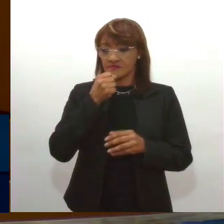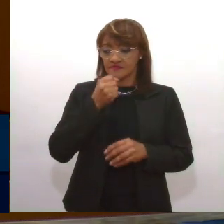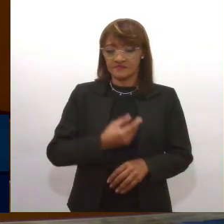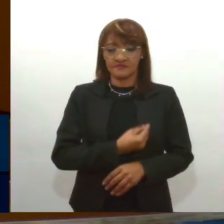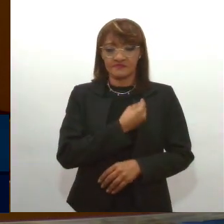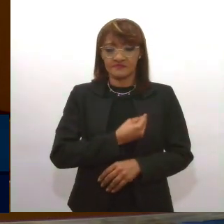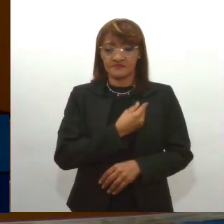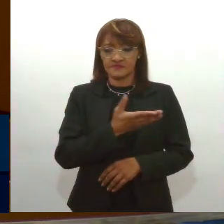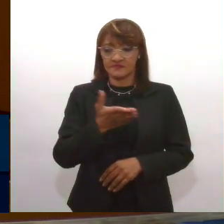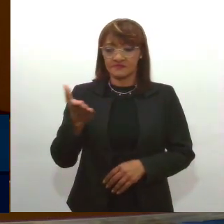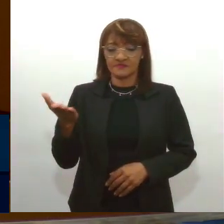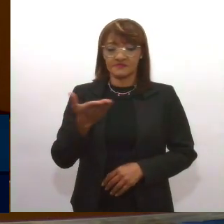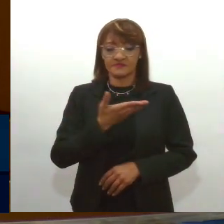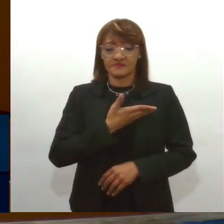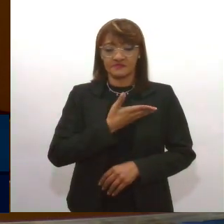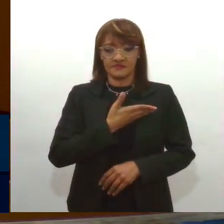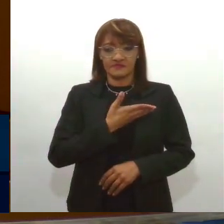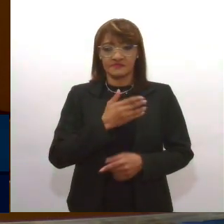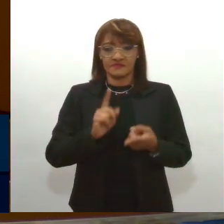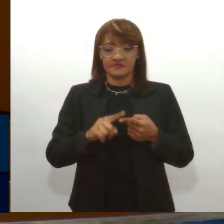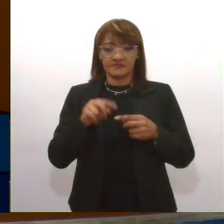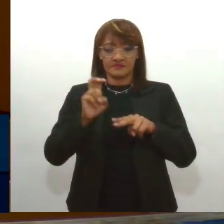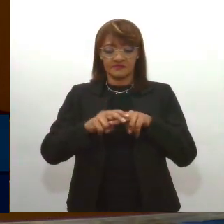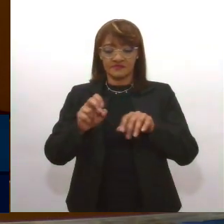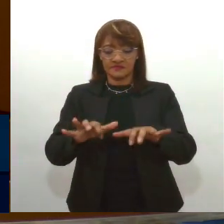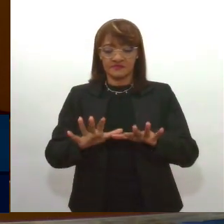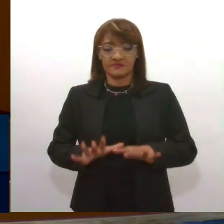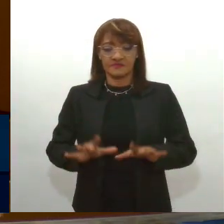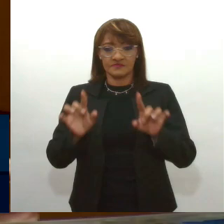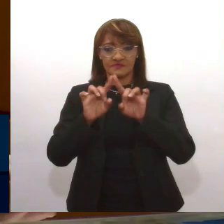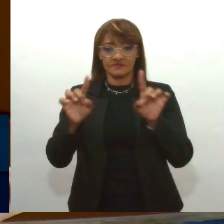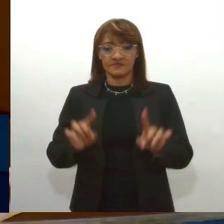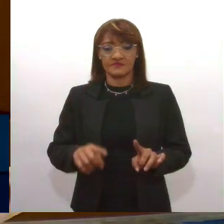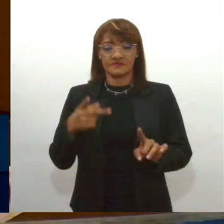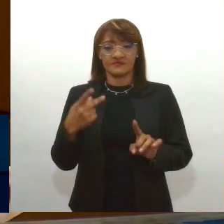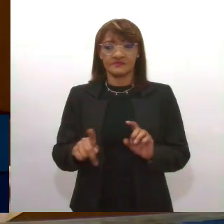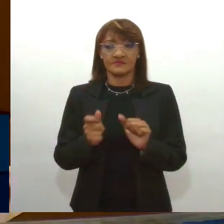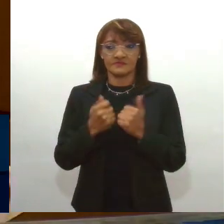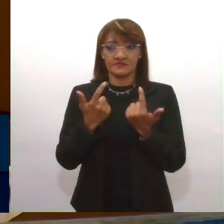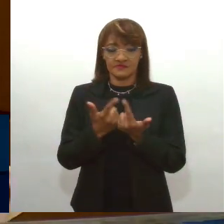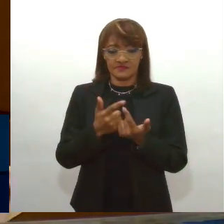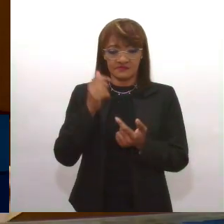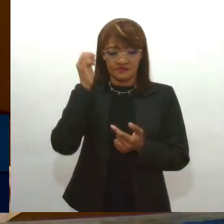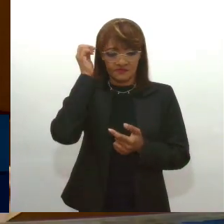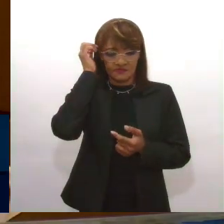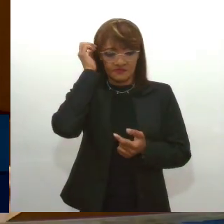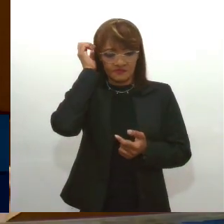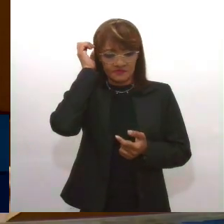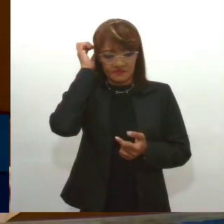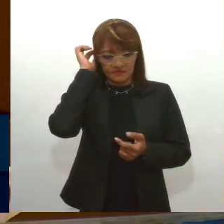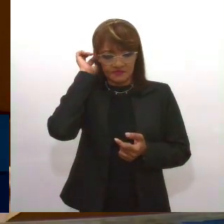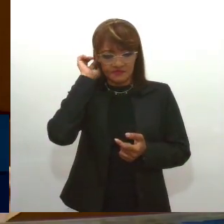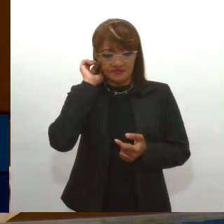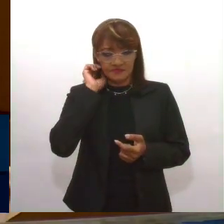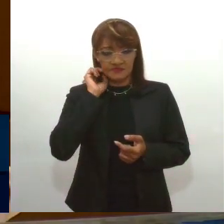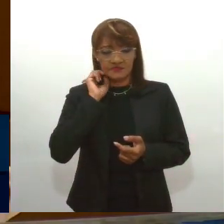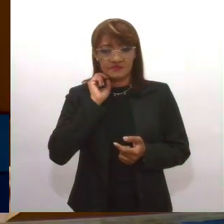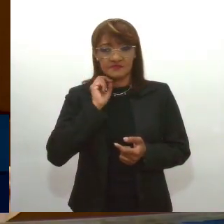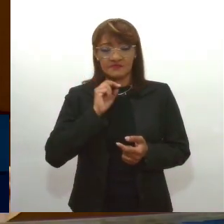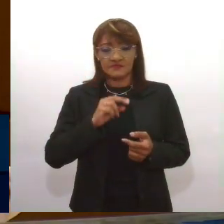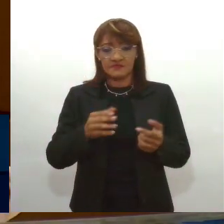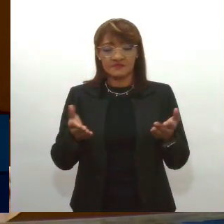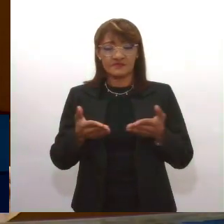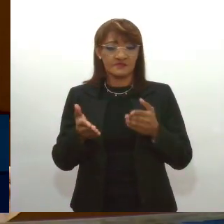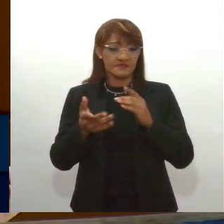Galerias servidores da desta casa ocupo o pequeno expediente senhor presidente para assim como o Deputado Luiz